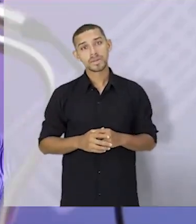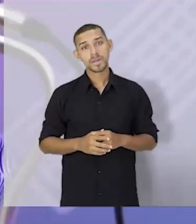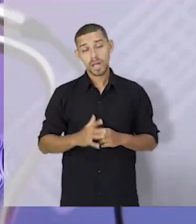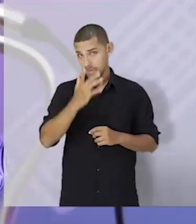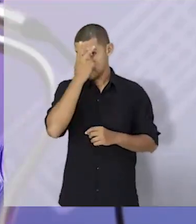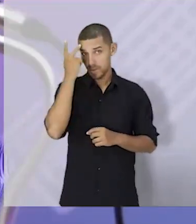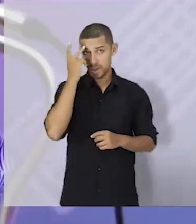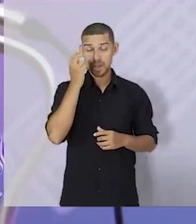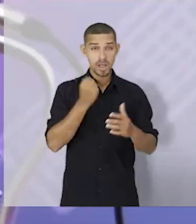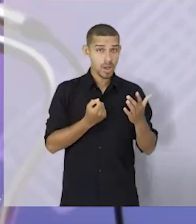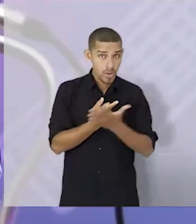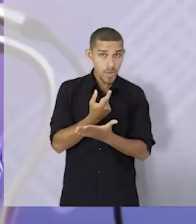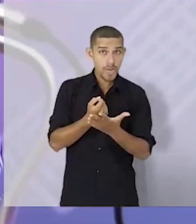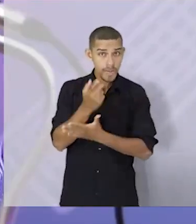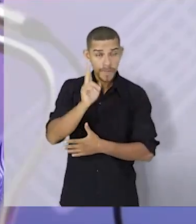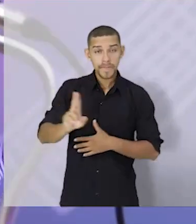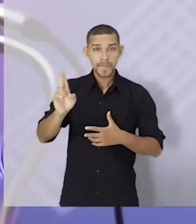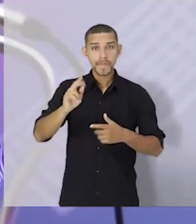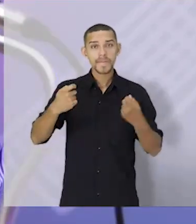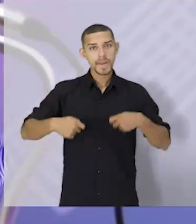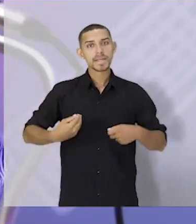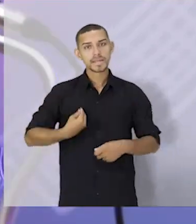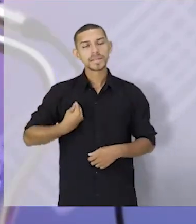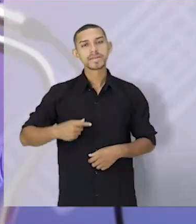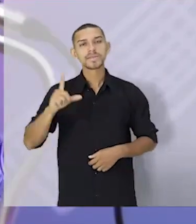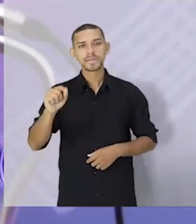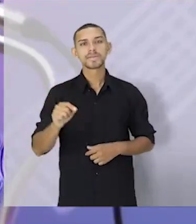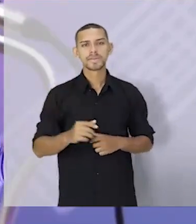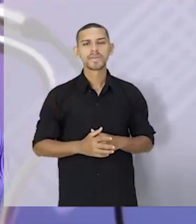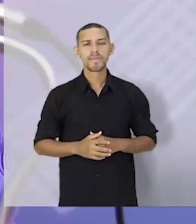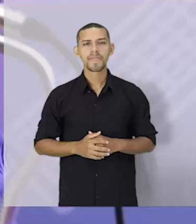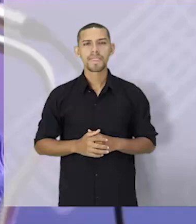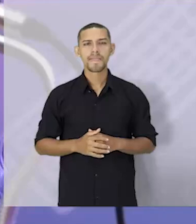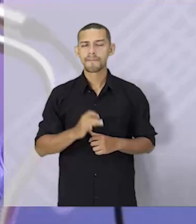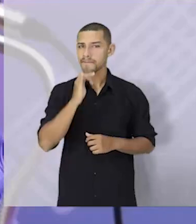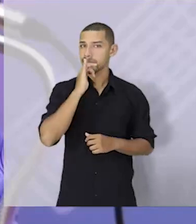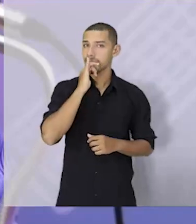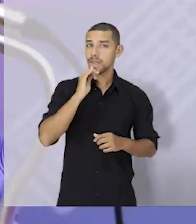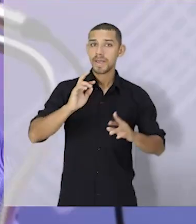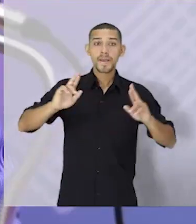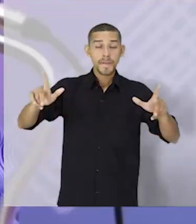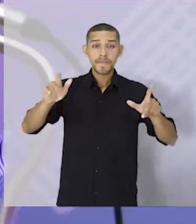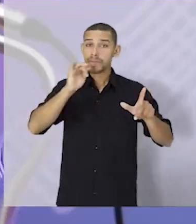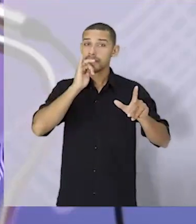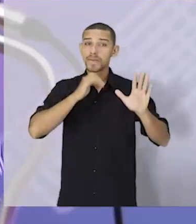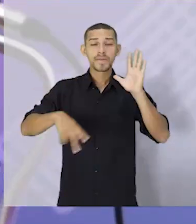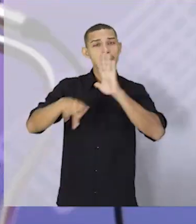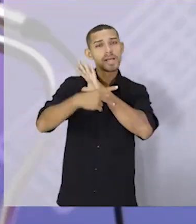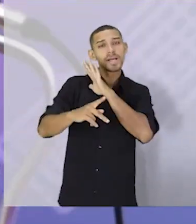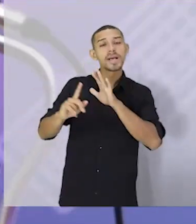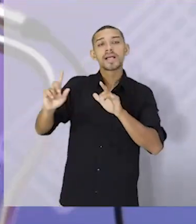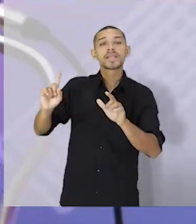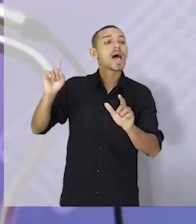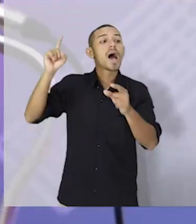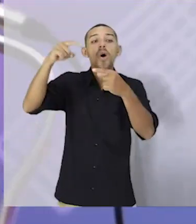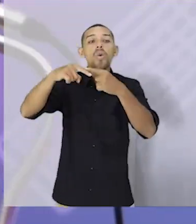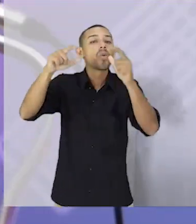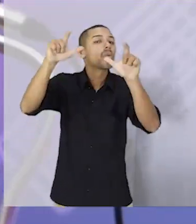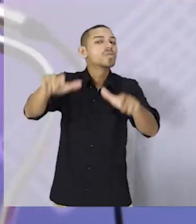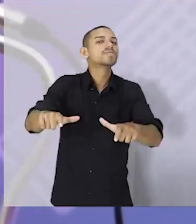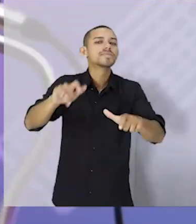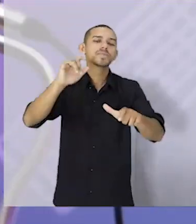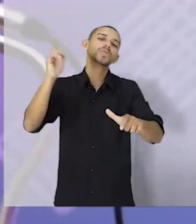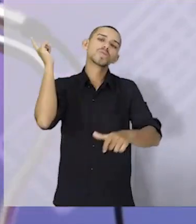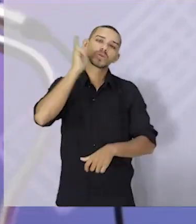você consome, é porque você precisa daquilo. Então, você precisa diferenciar isso. Até onde eu